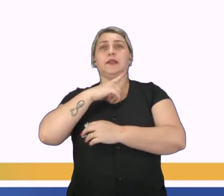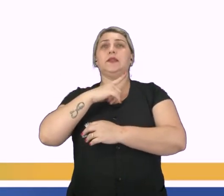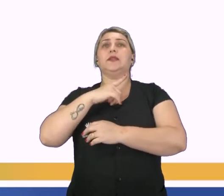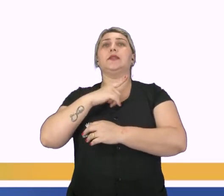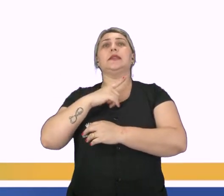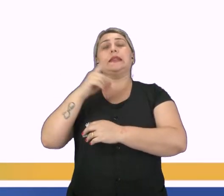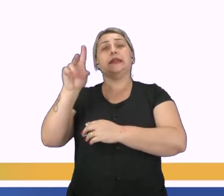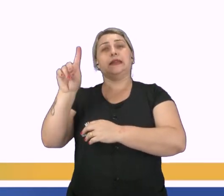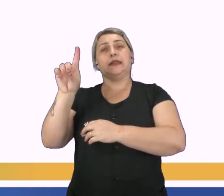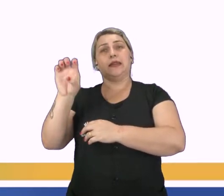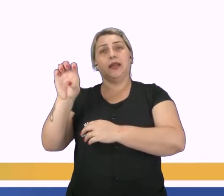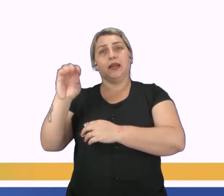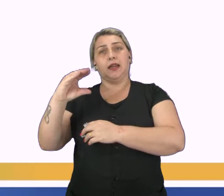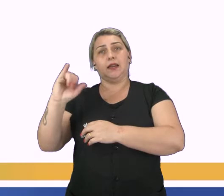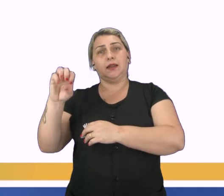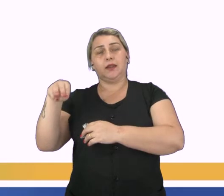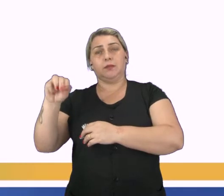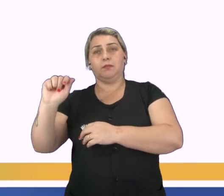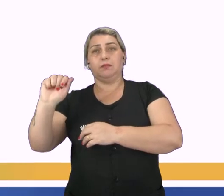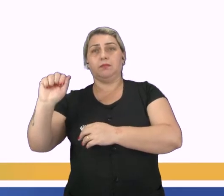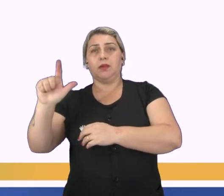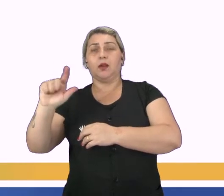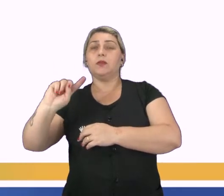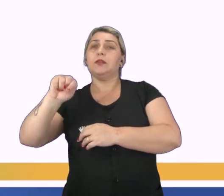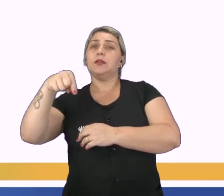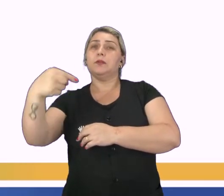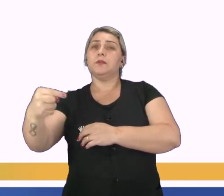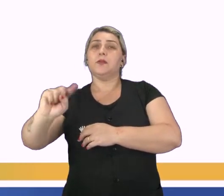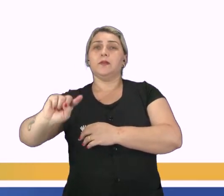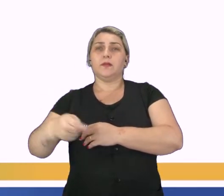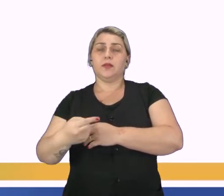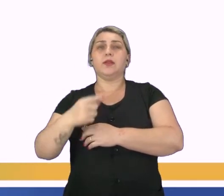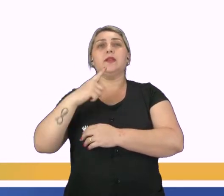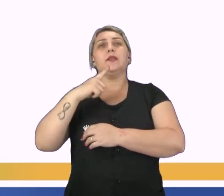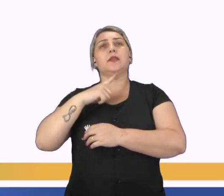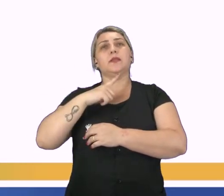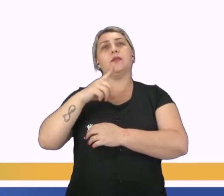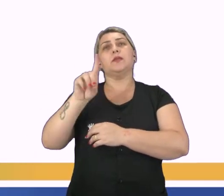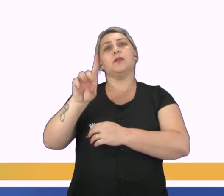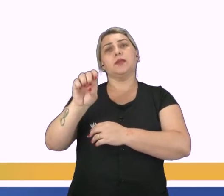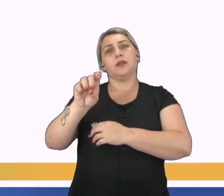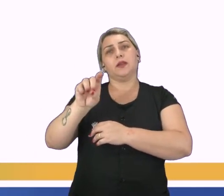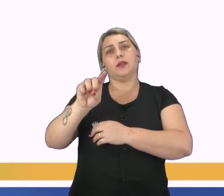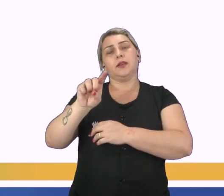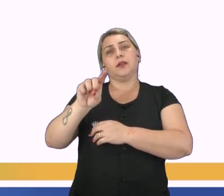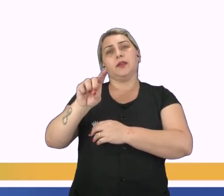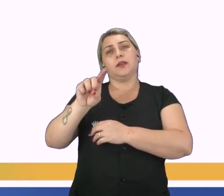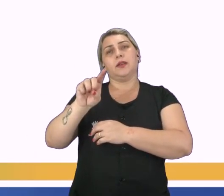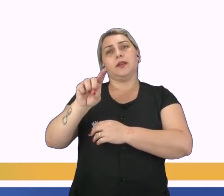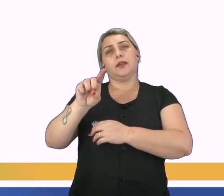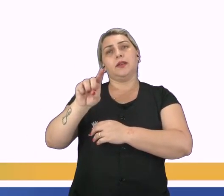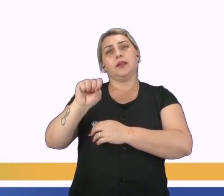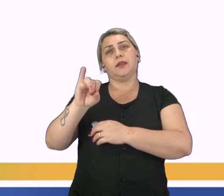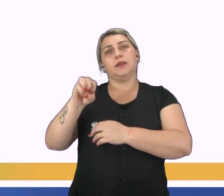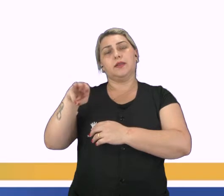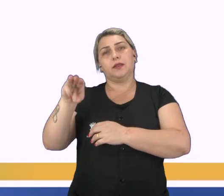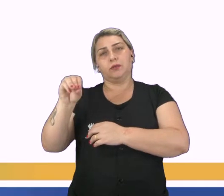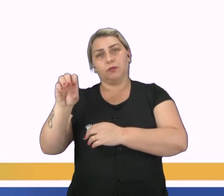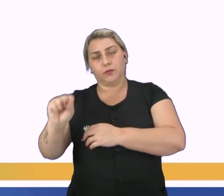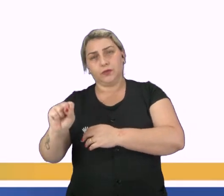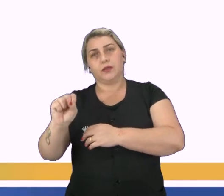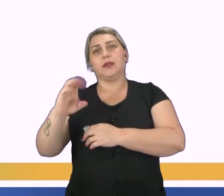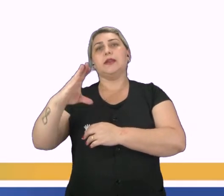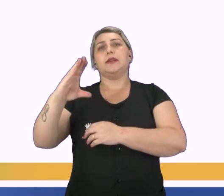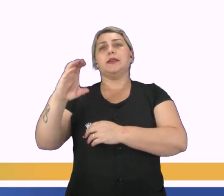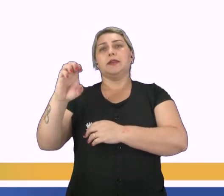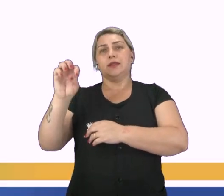parte decimal, que vem depois da vírgula, né? Aí nós vamos ter os décimos, os centésimos e os